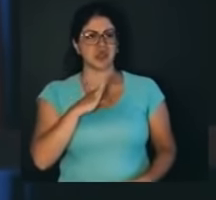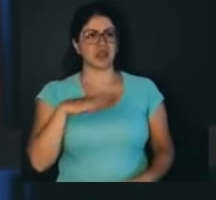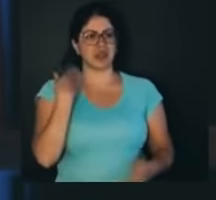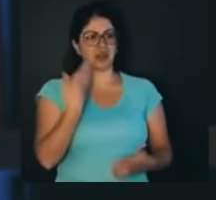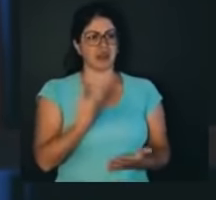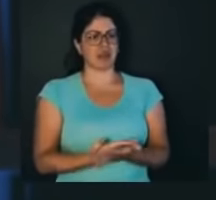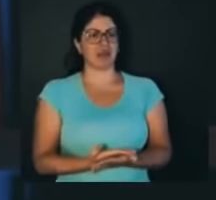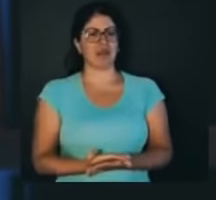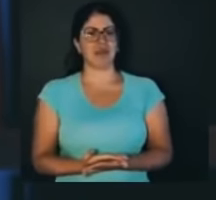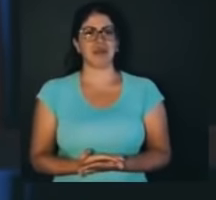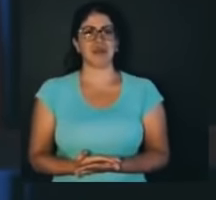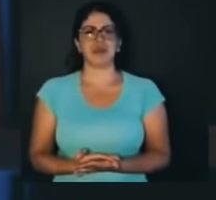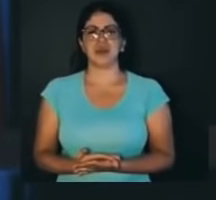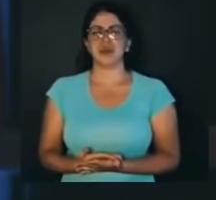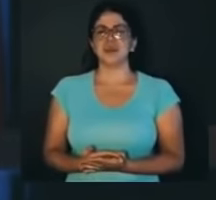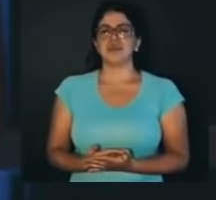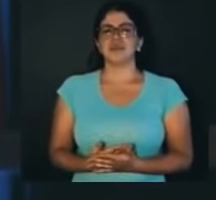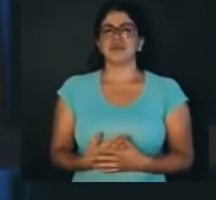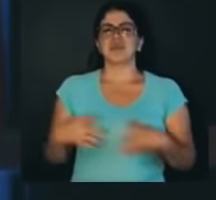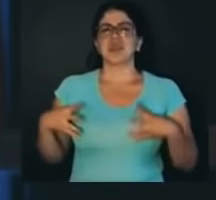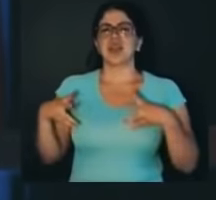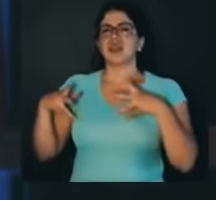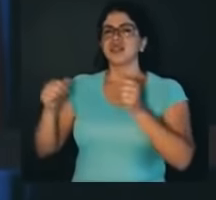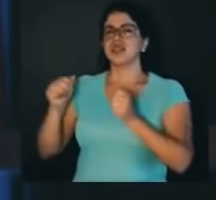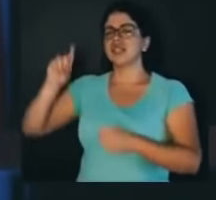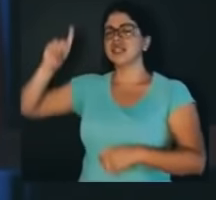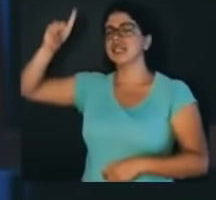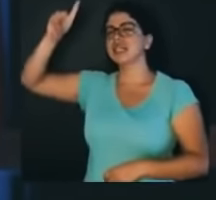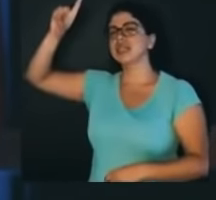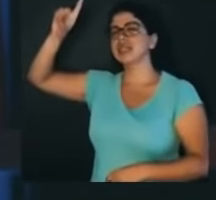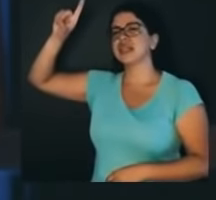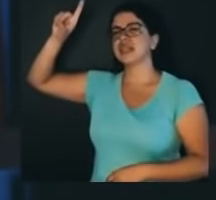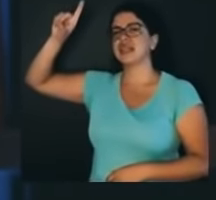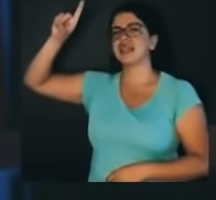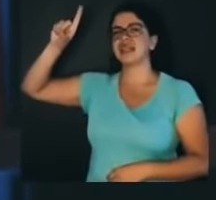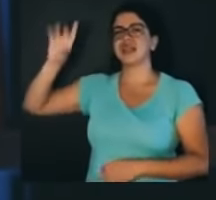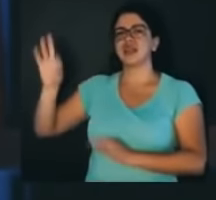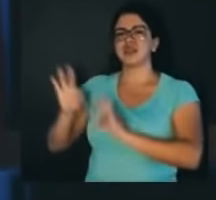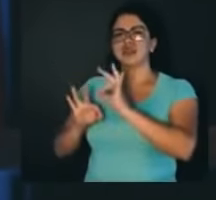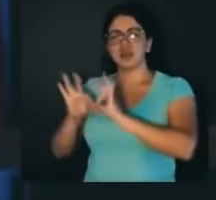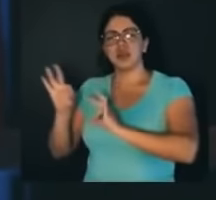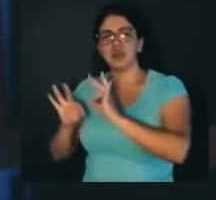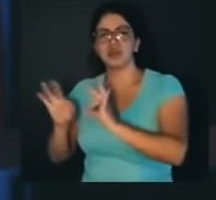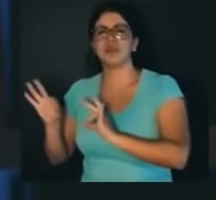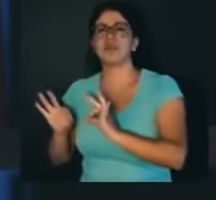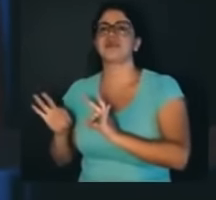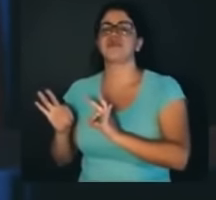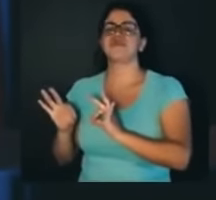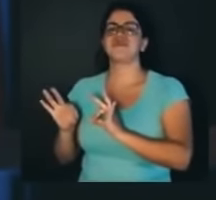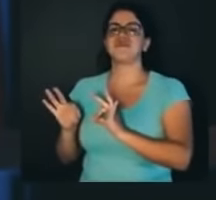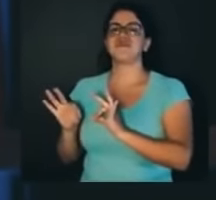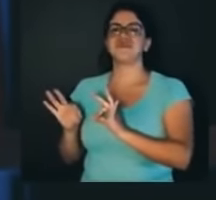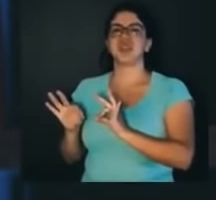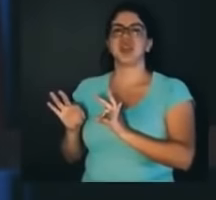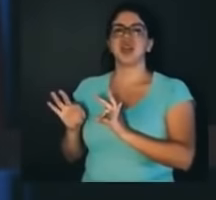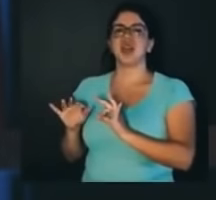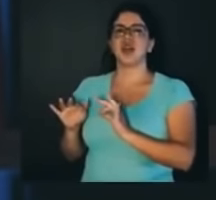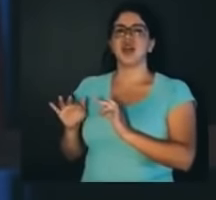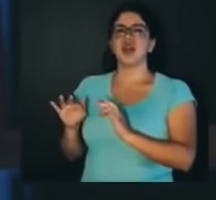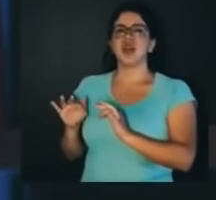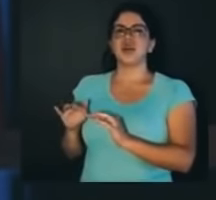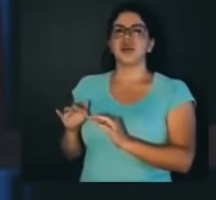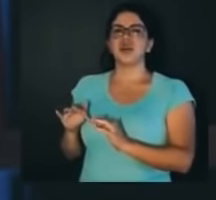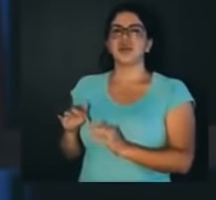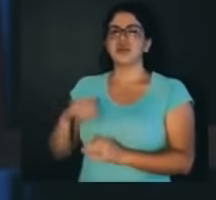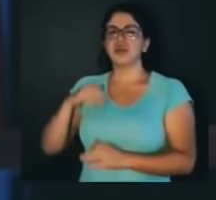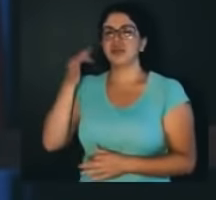meu Pai Celestial não plantou será arrancada. Deixai-vos, são cegos guias de